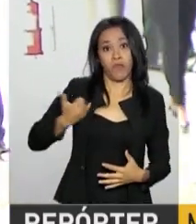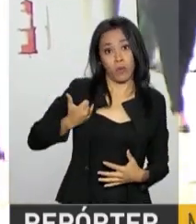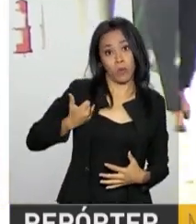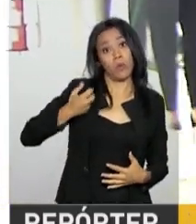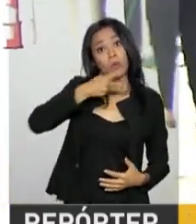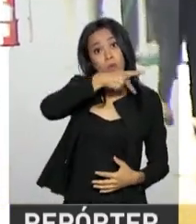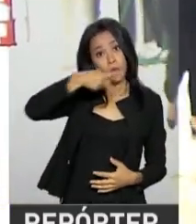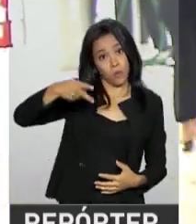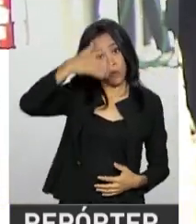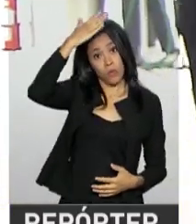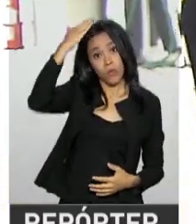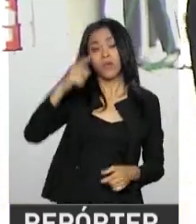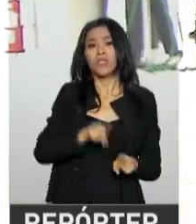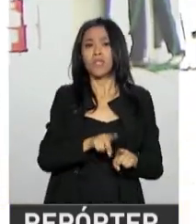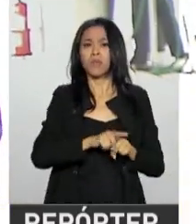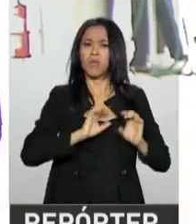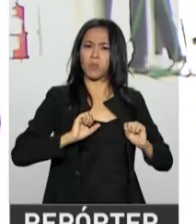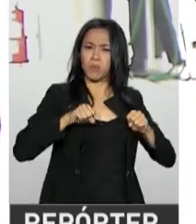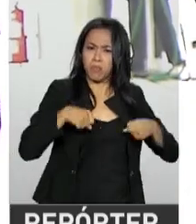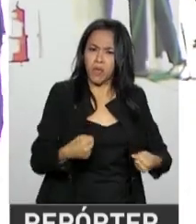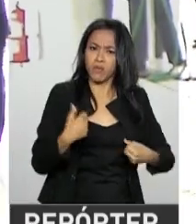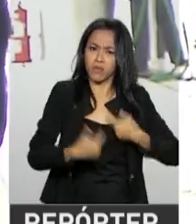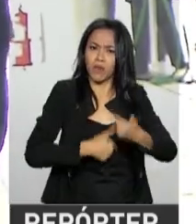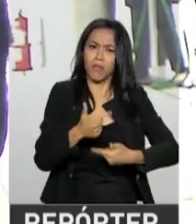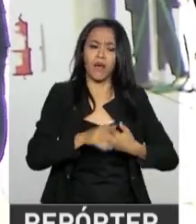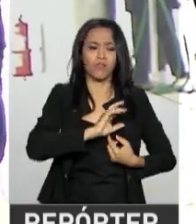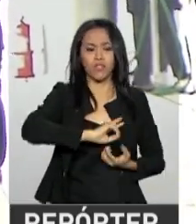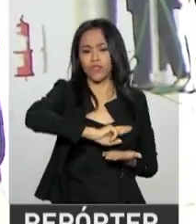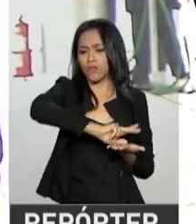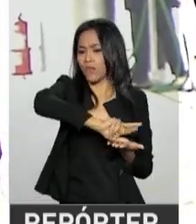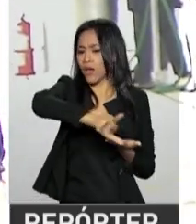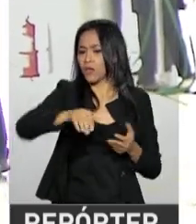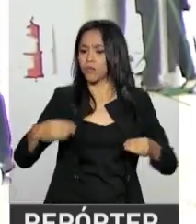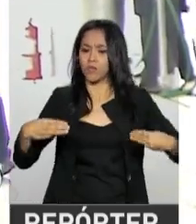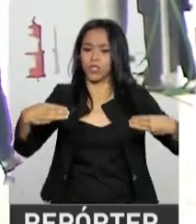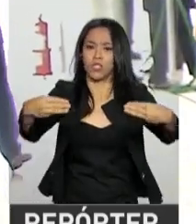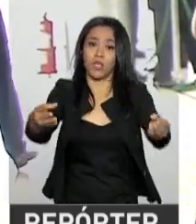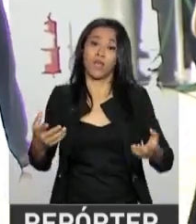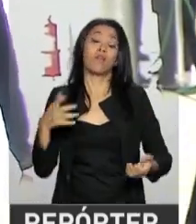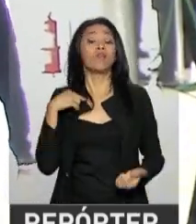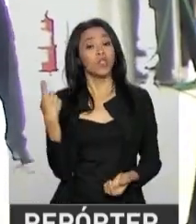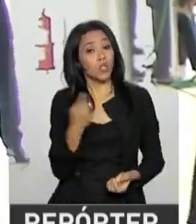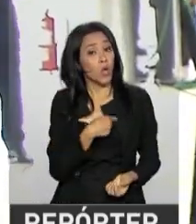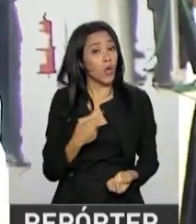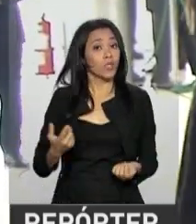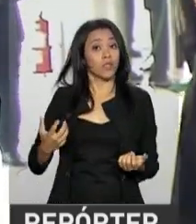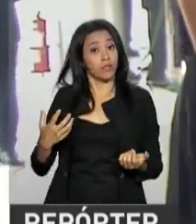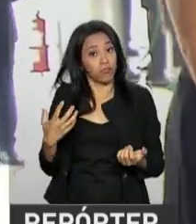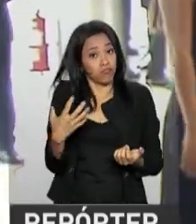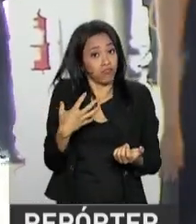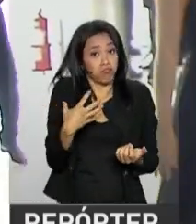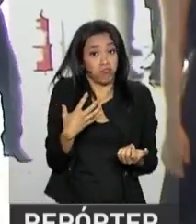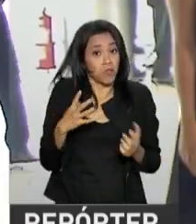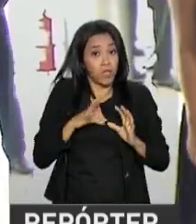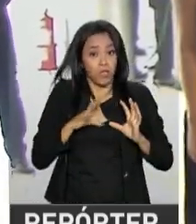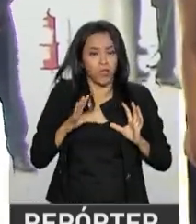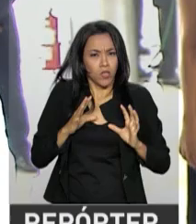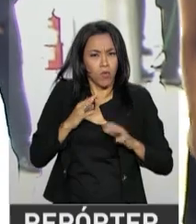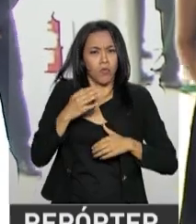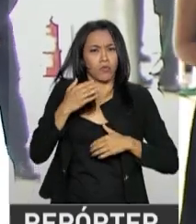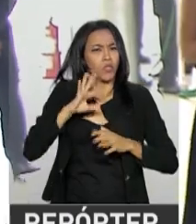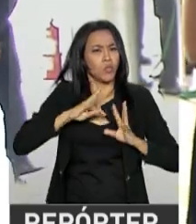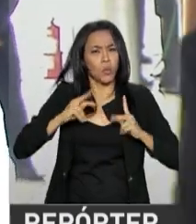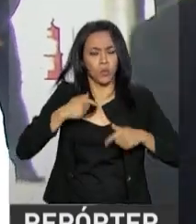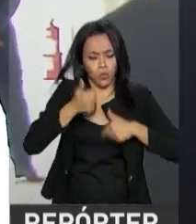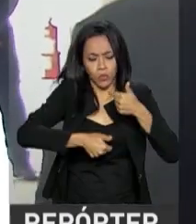de todos os ministérios inclusive do ministro aloysio nunes e nós estamos com a mesma disposição em todo o bloco do mercosul